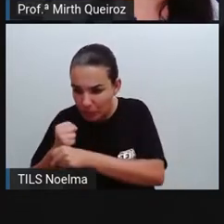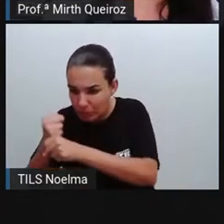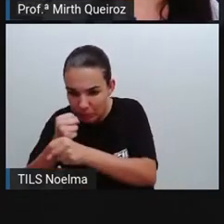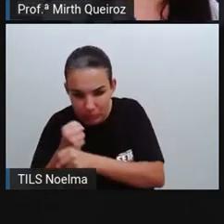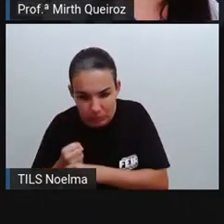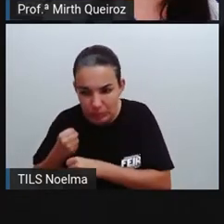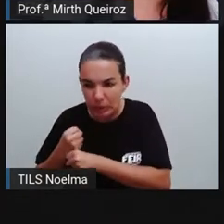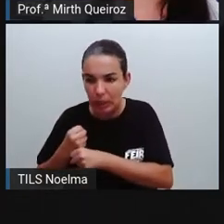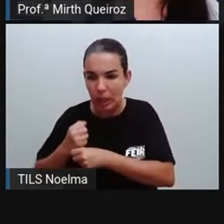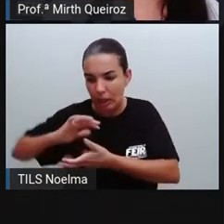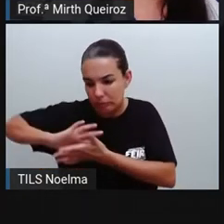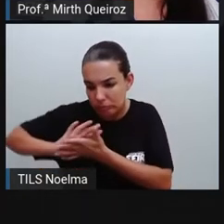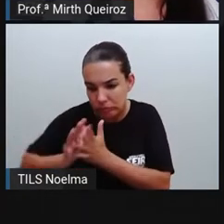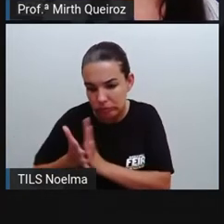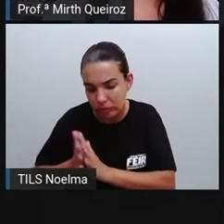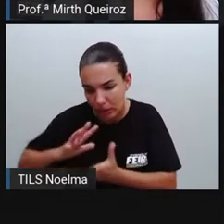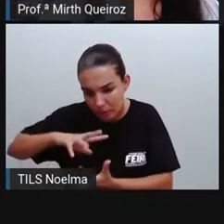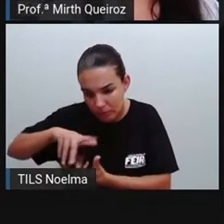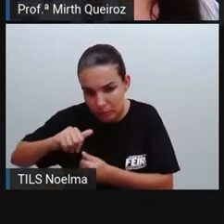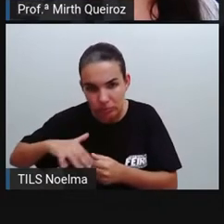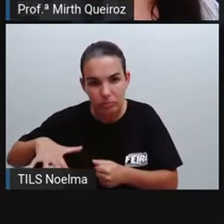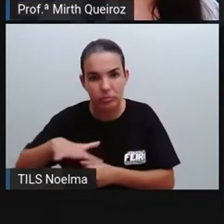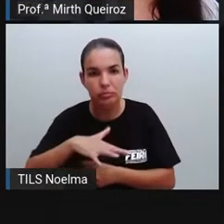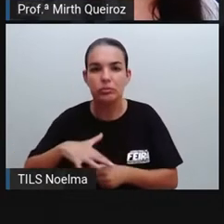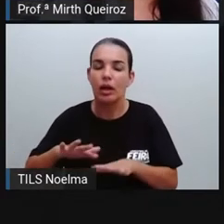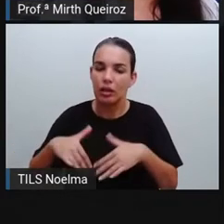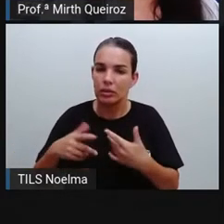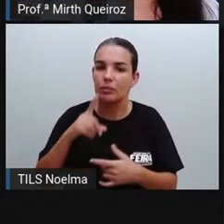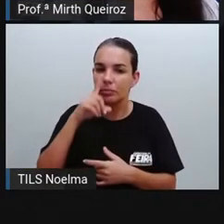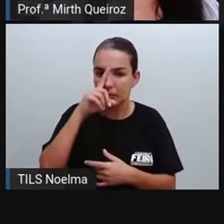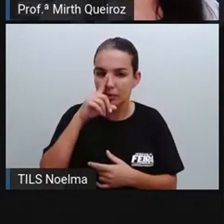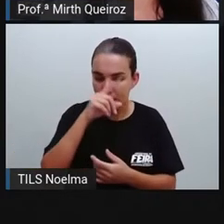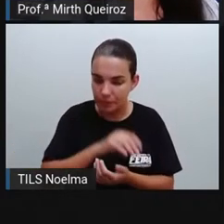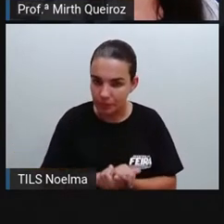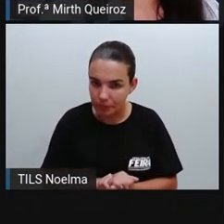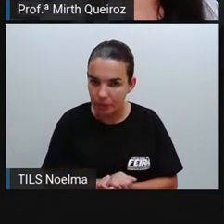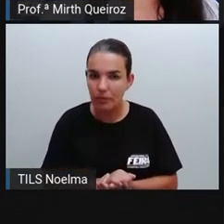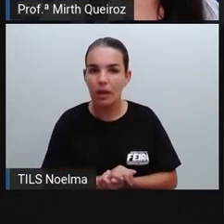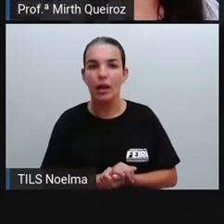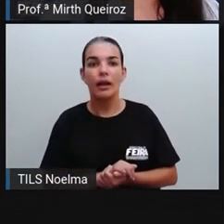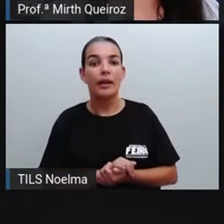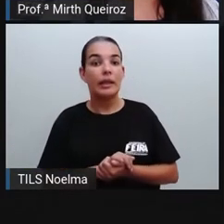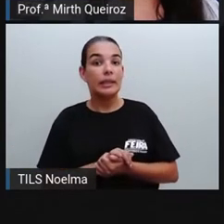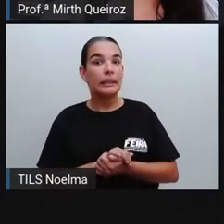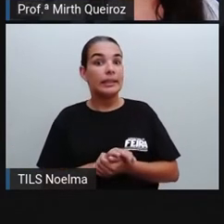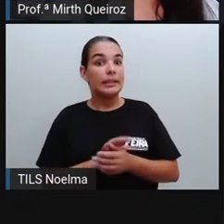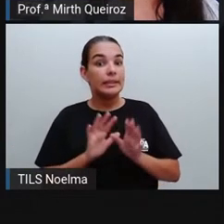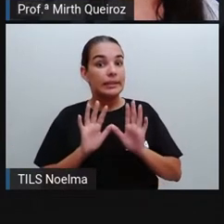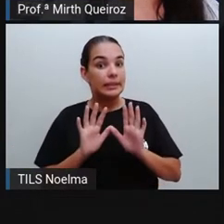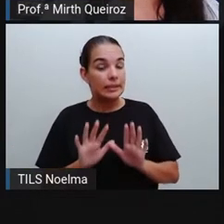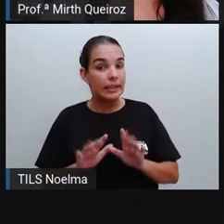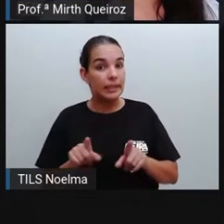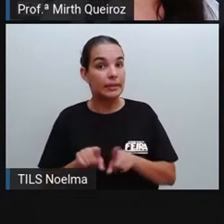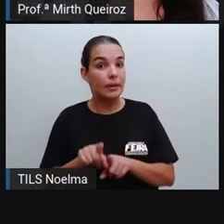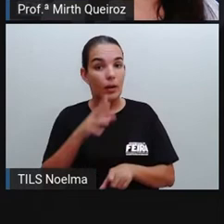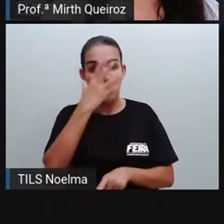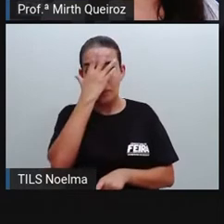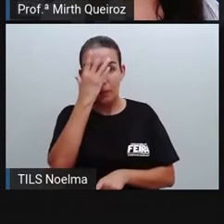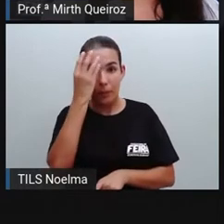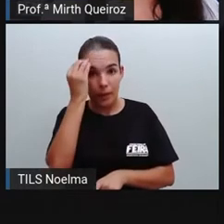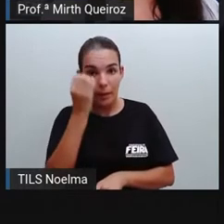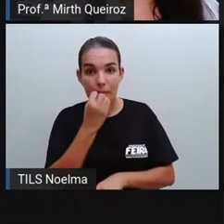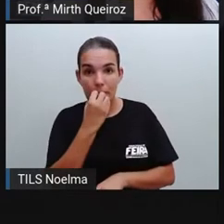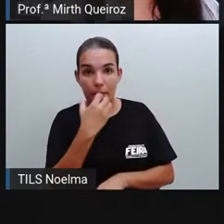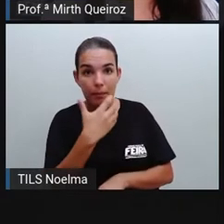aí econômico. Sem esquecer os benefícios que o homem obtém da humanização da